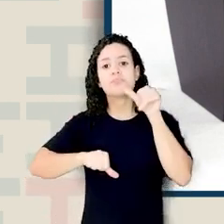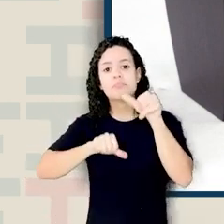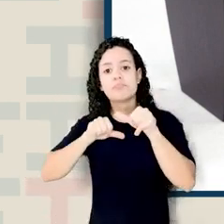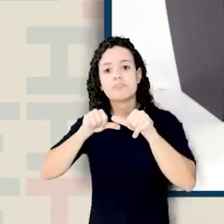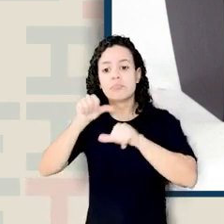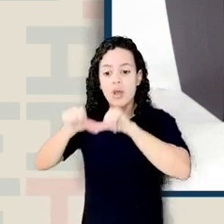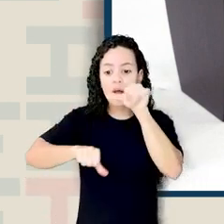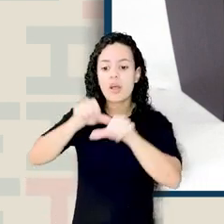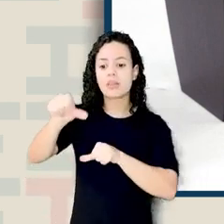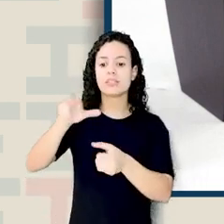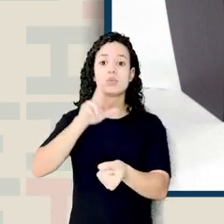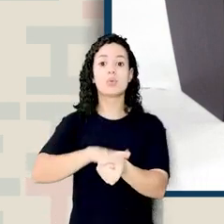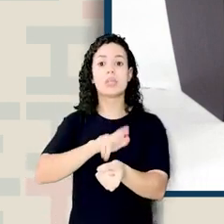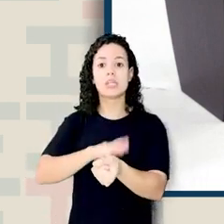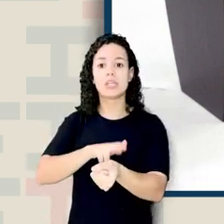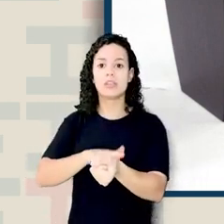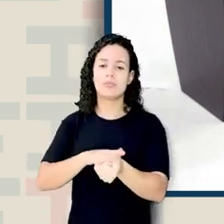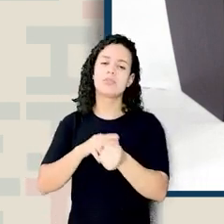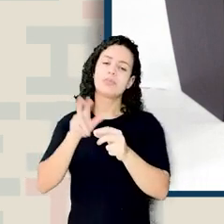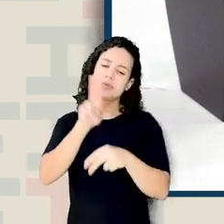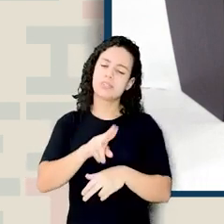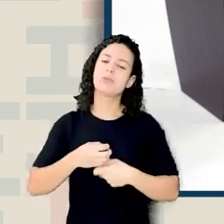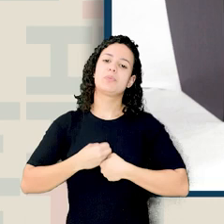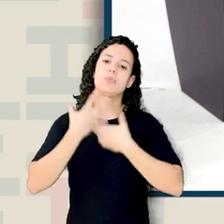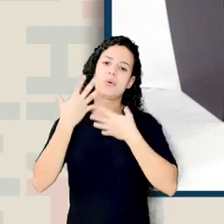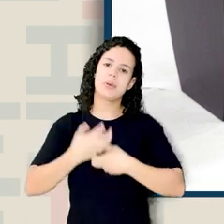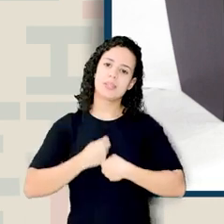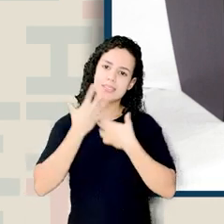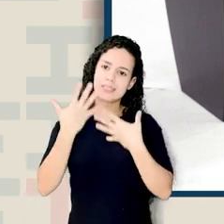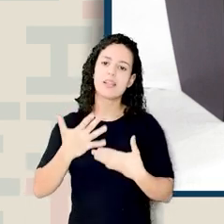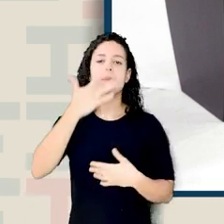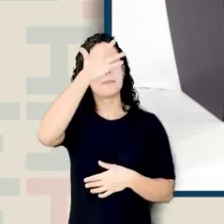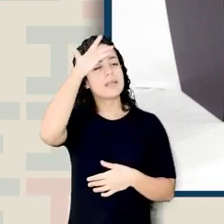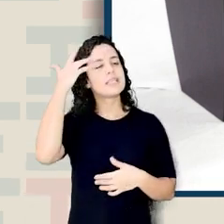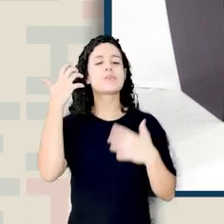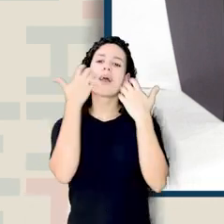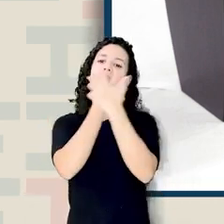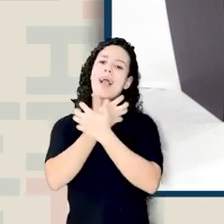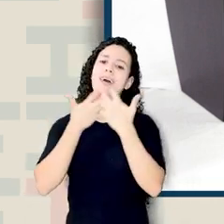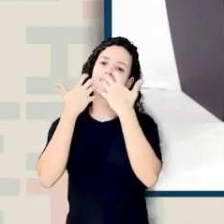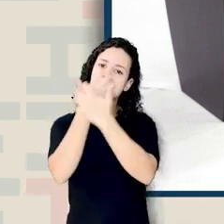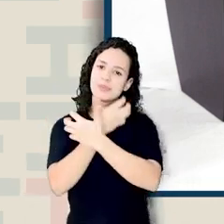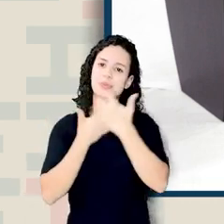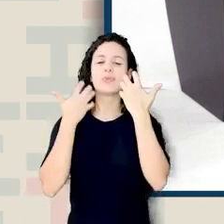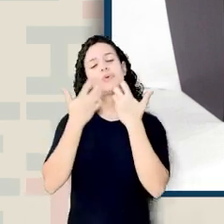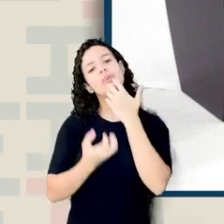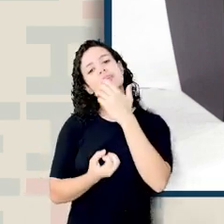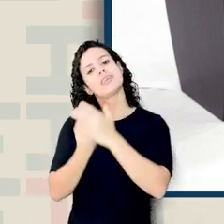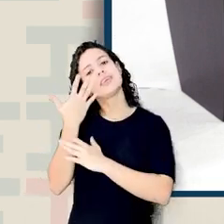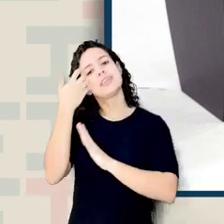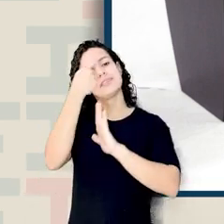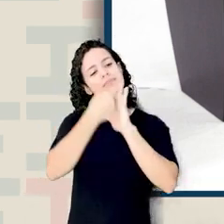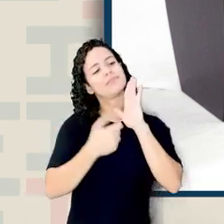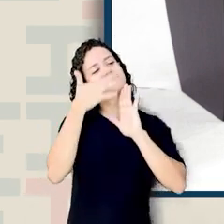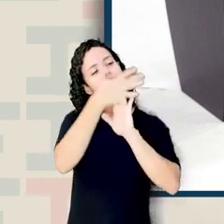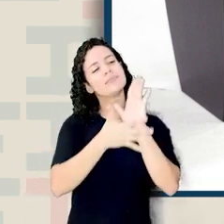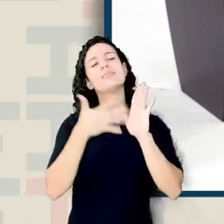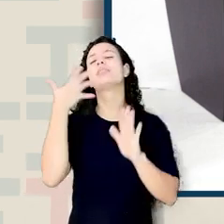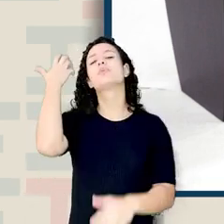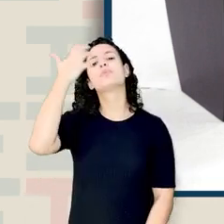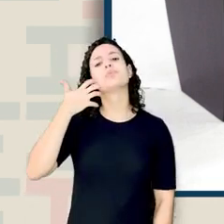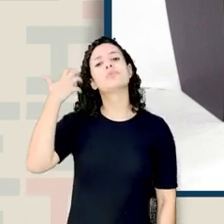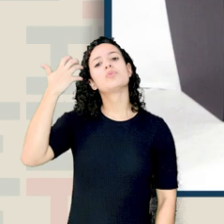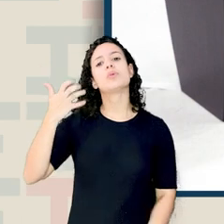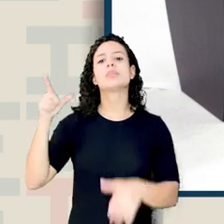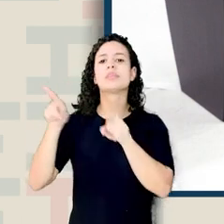rítmica, a partir também da poesia, né, do cancioneiro como um todo criado, nesse repertório e nessa gramática